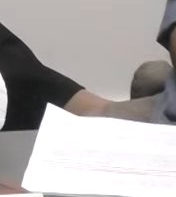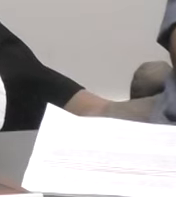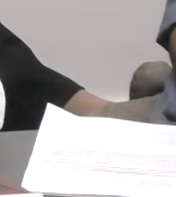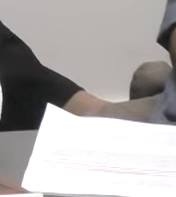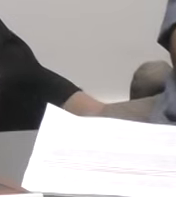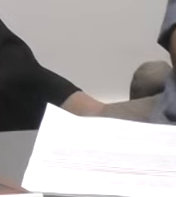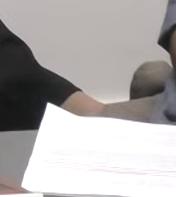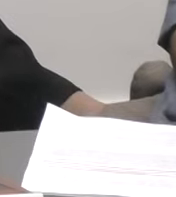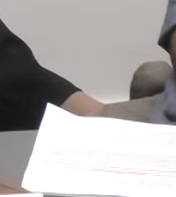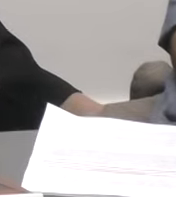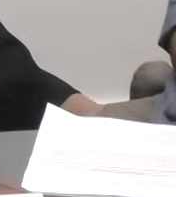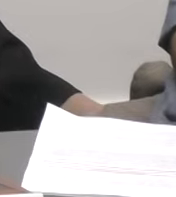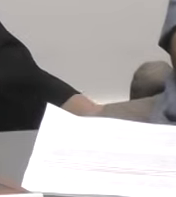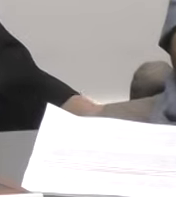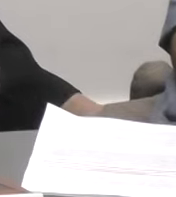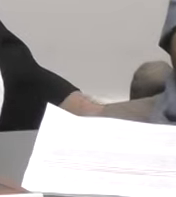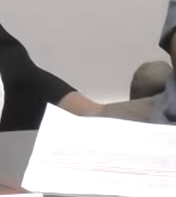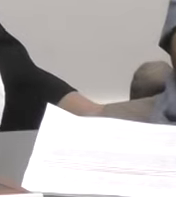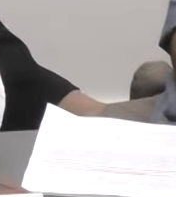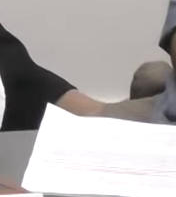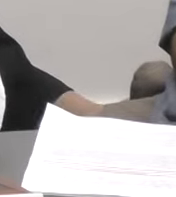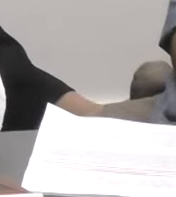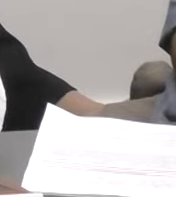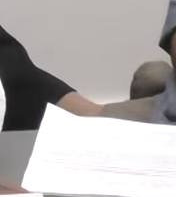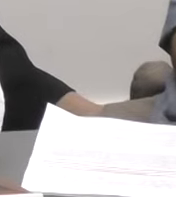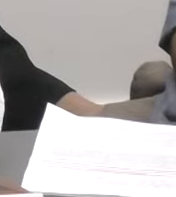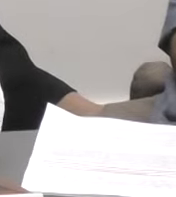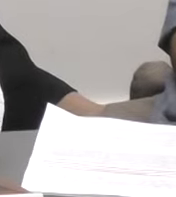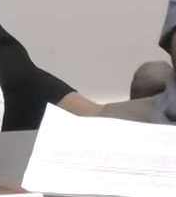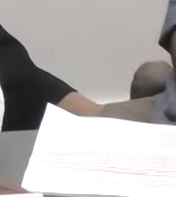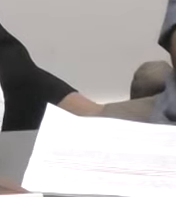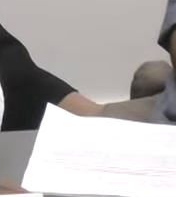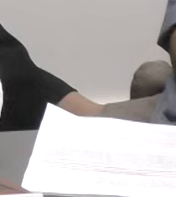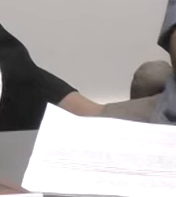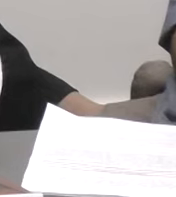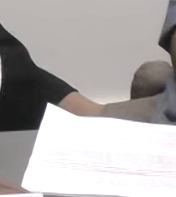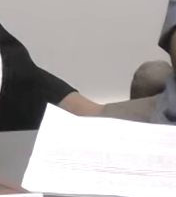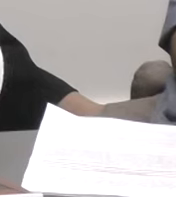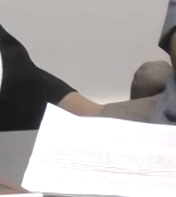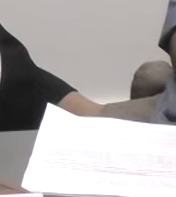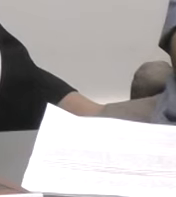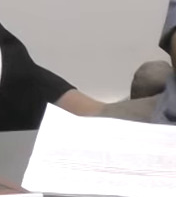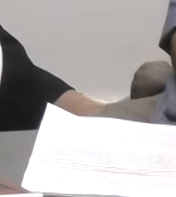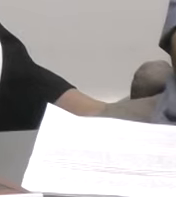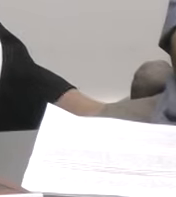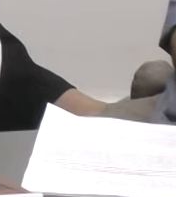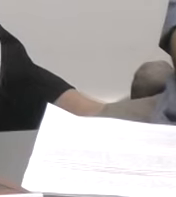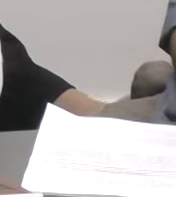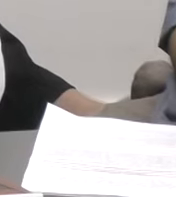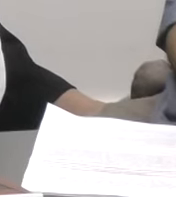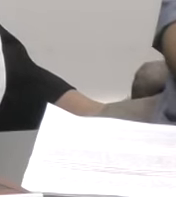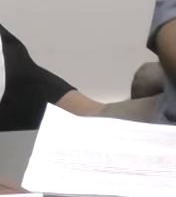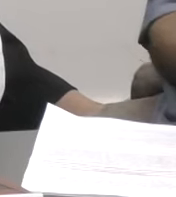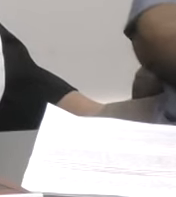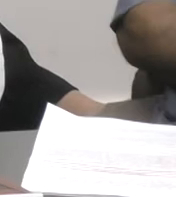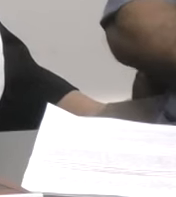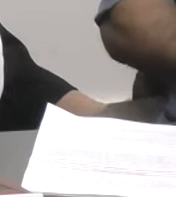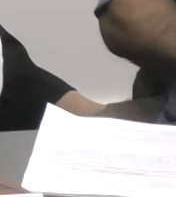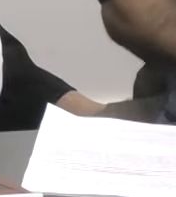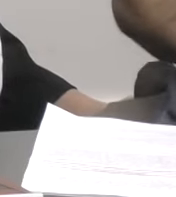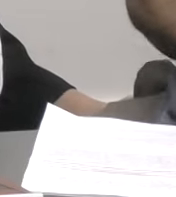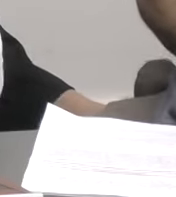a logística reversa, uma lei ampla. A minha dúvida é se esse comitê de logística